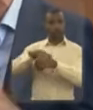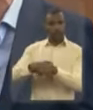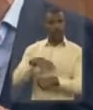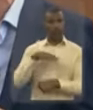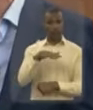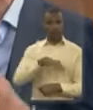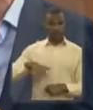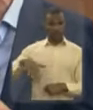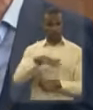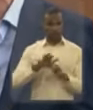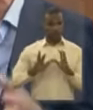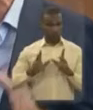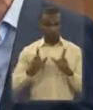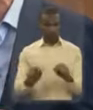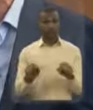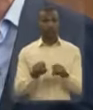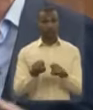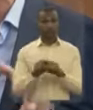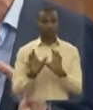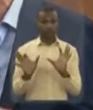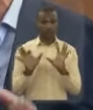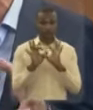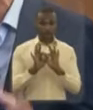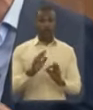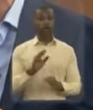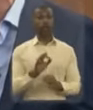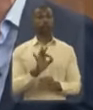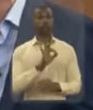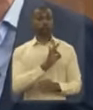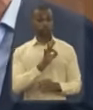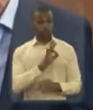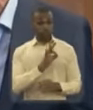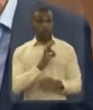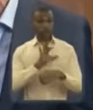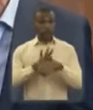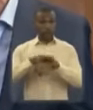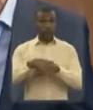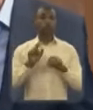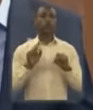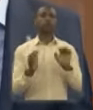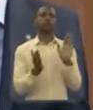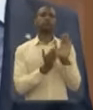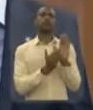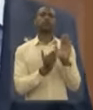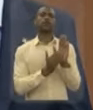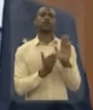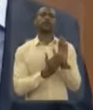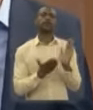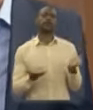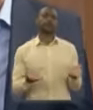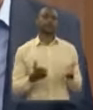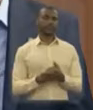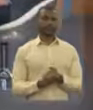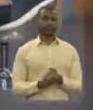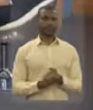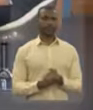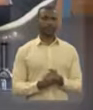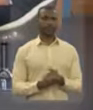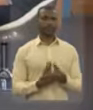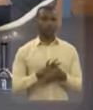toda a cidade Além disso integrar as Polícias e a segurança da cidade Qual é a sua proposta para segurança de Santo